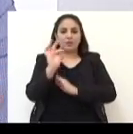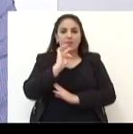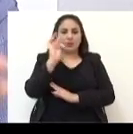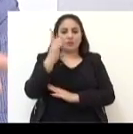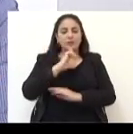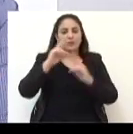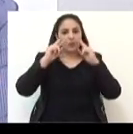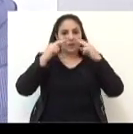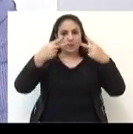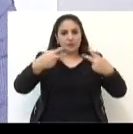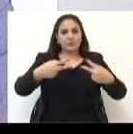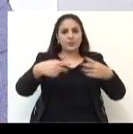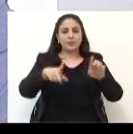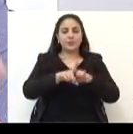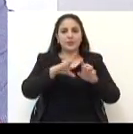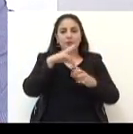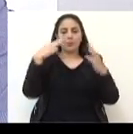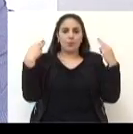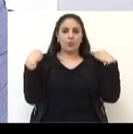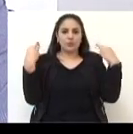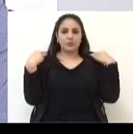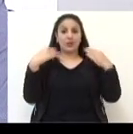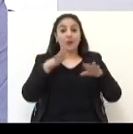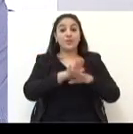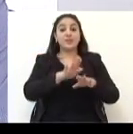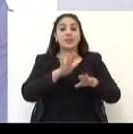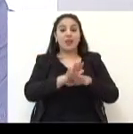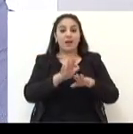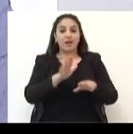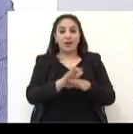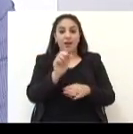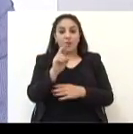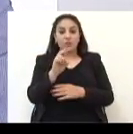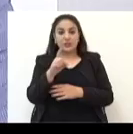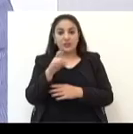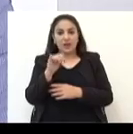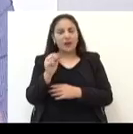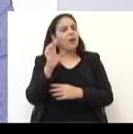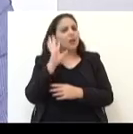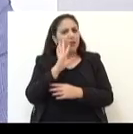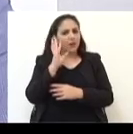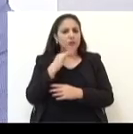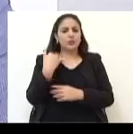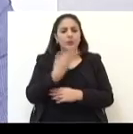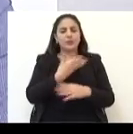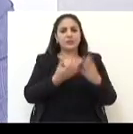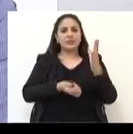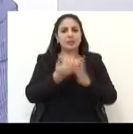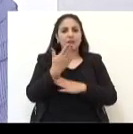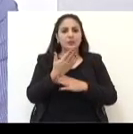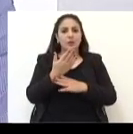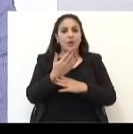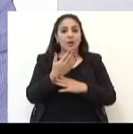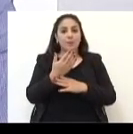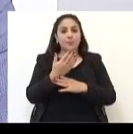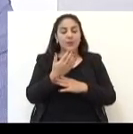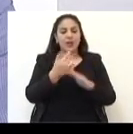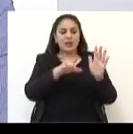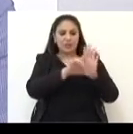tendo reconhecimento dos motoristas auxiliares, que é uma coisa legal, mas nós estamos então formando, que a lei municipal não